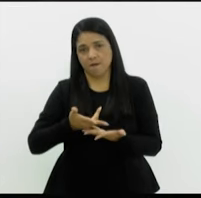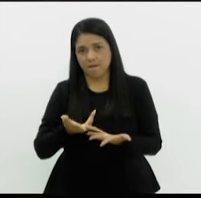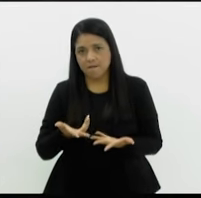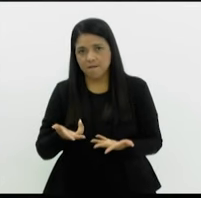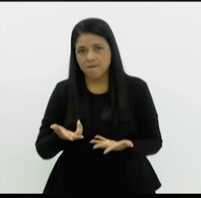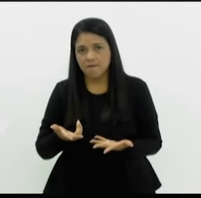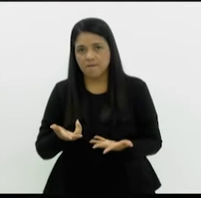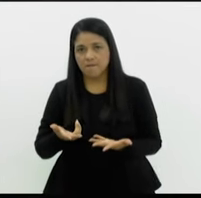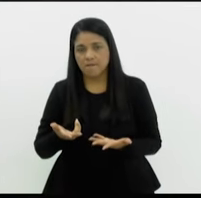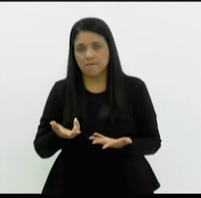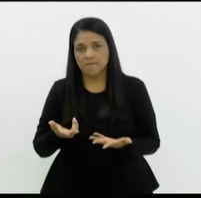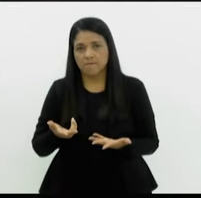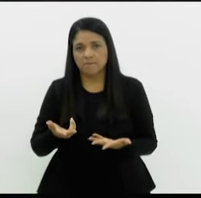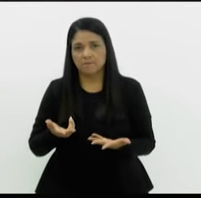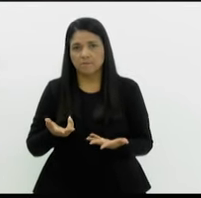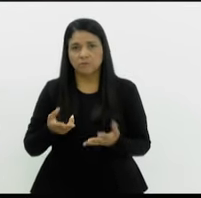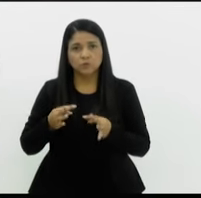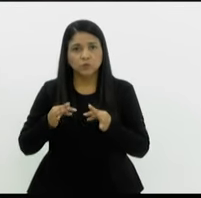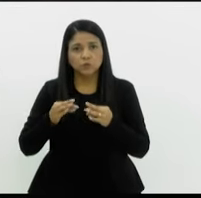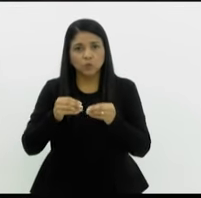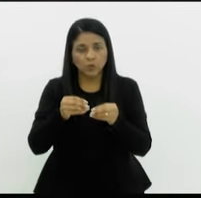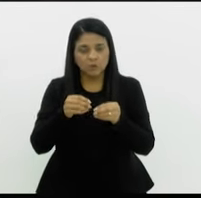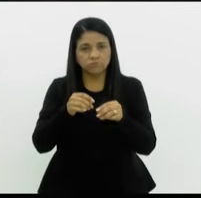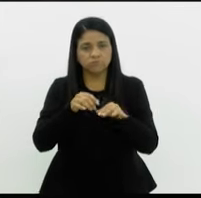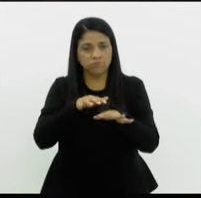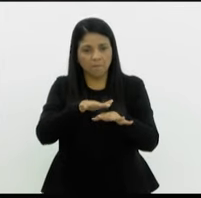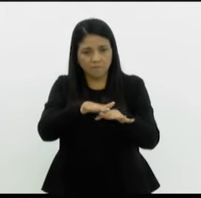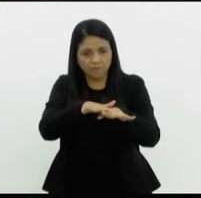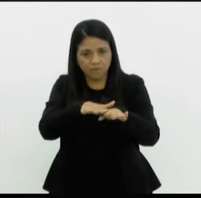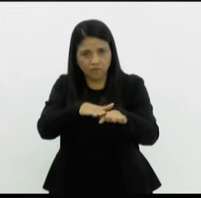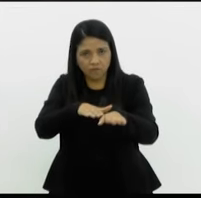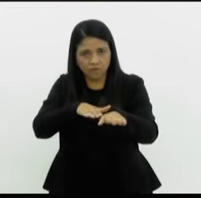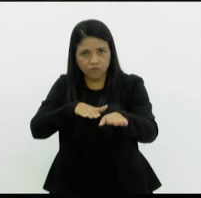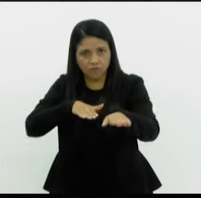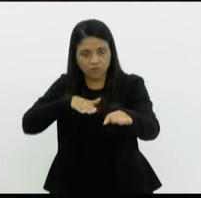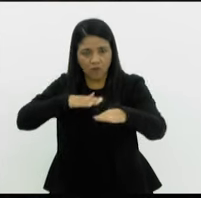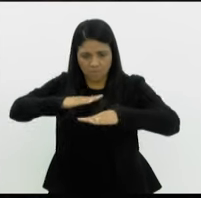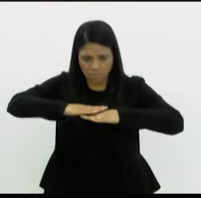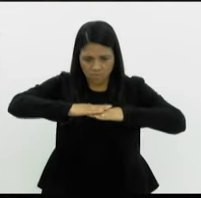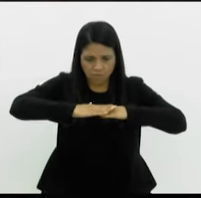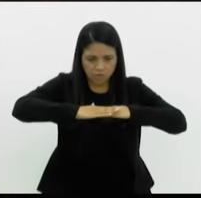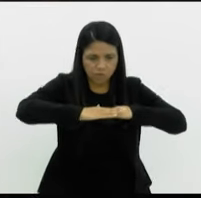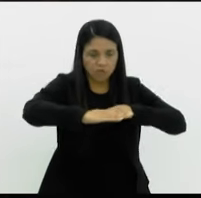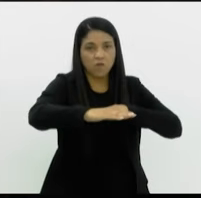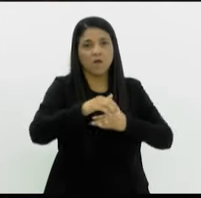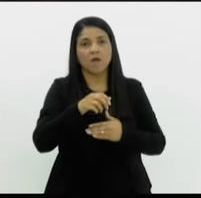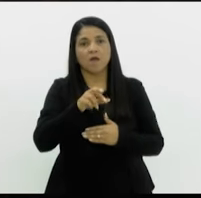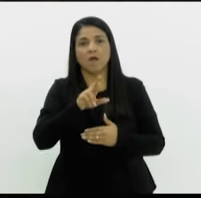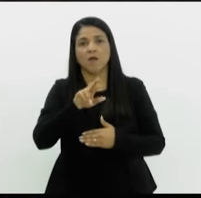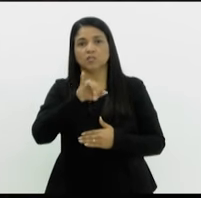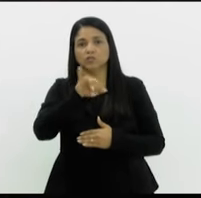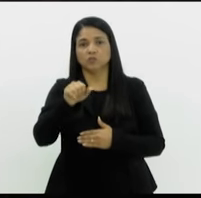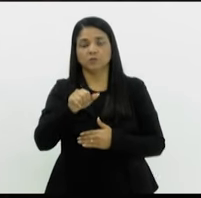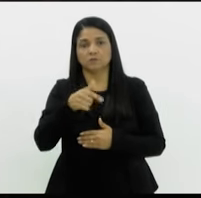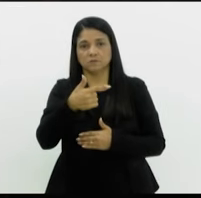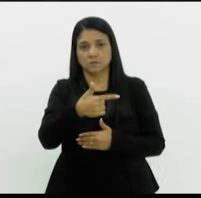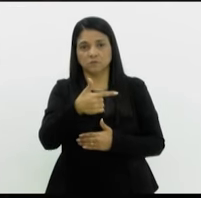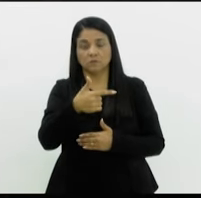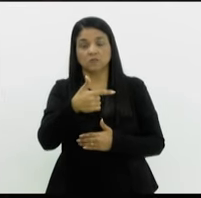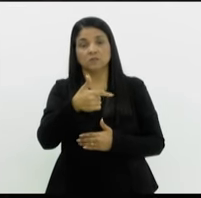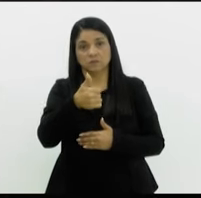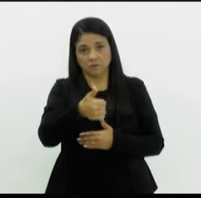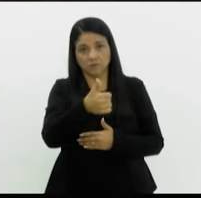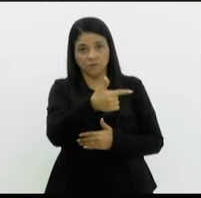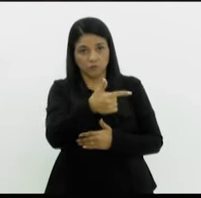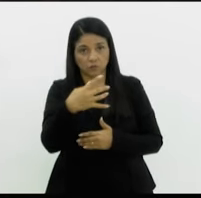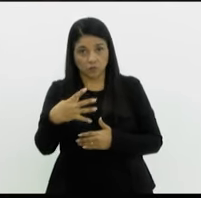fizeram toda a rodovia, uma RJ-124, depois deram para